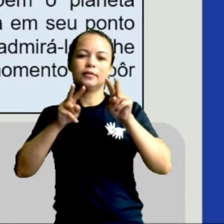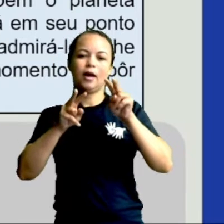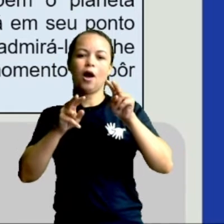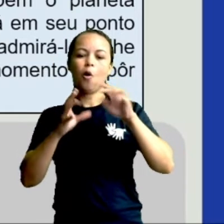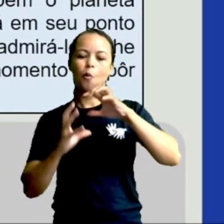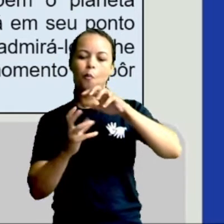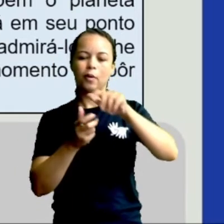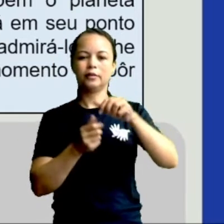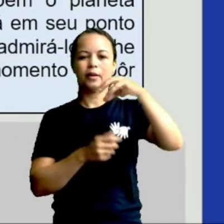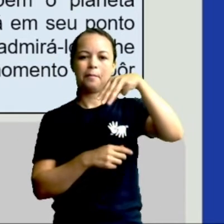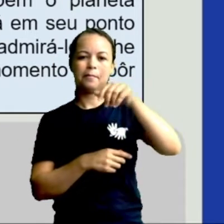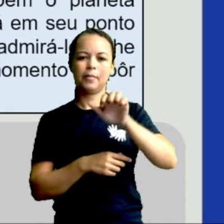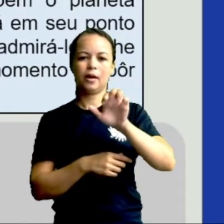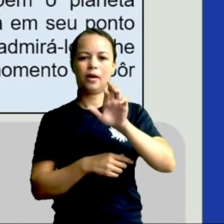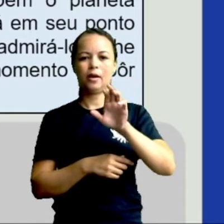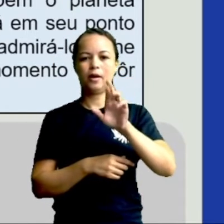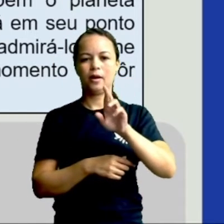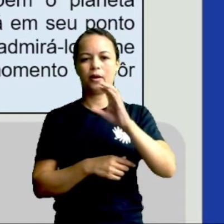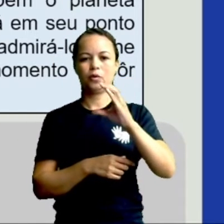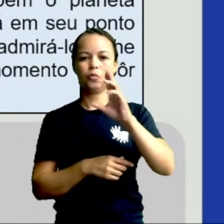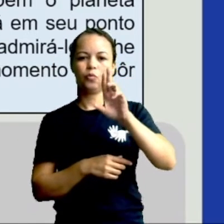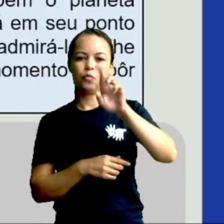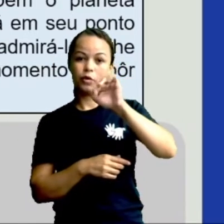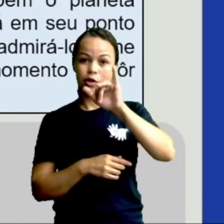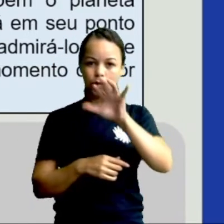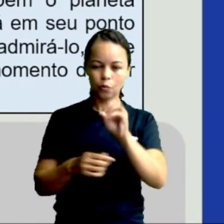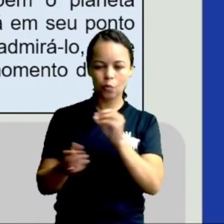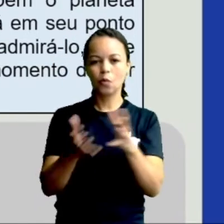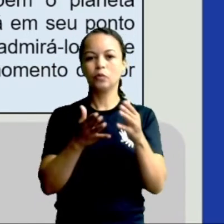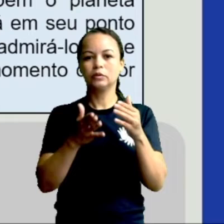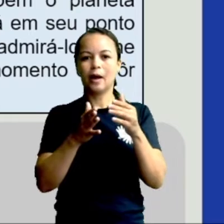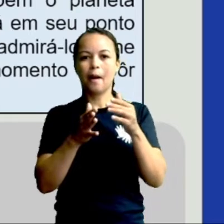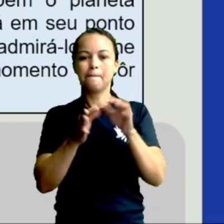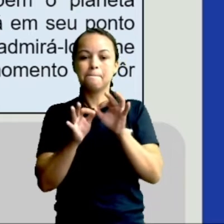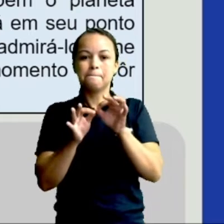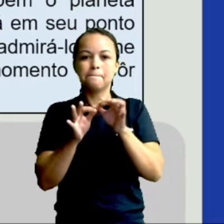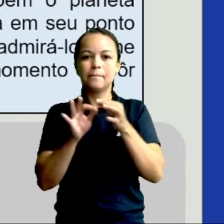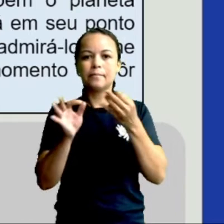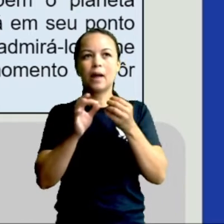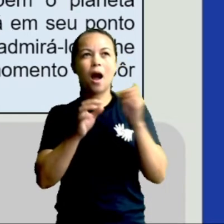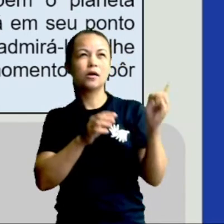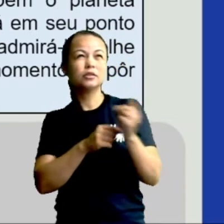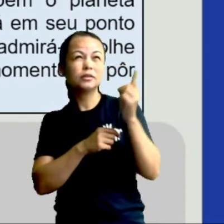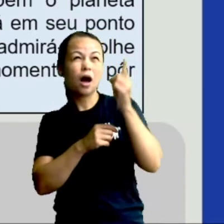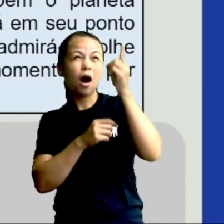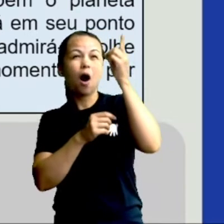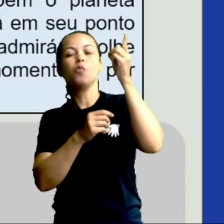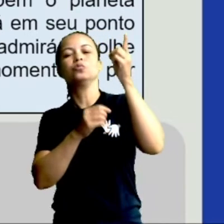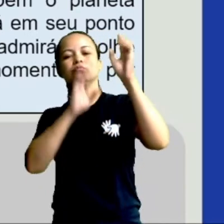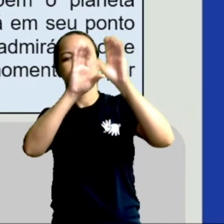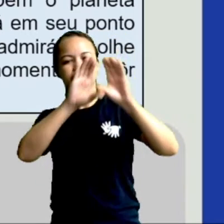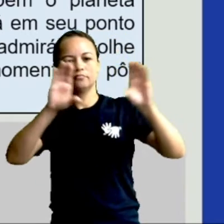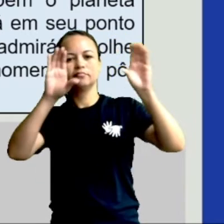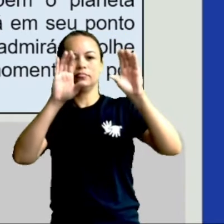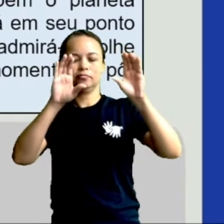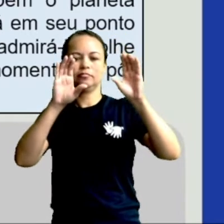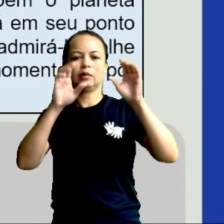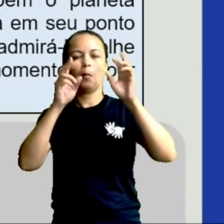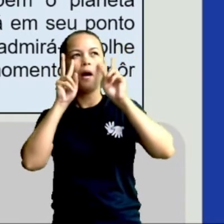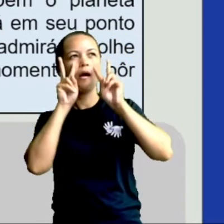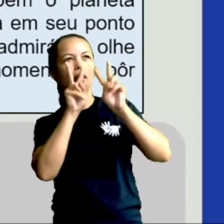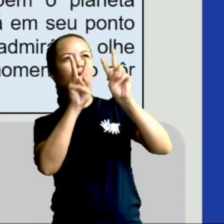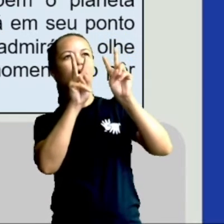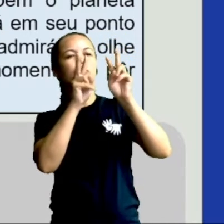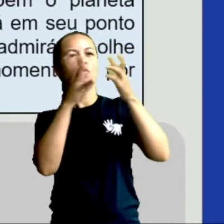já que ele estará em seu ponto mais alto do céu. Para admirá-lo, olhe para o céu ocidental no momento